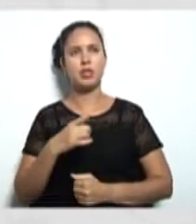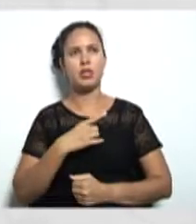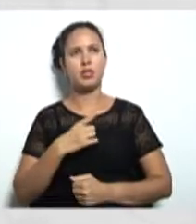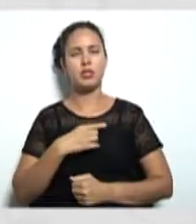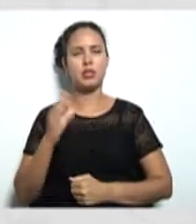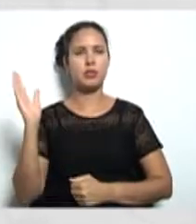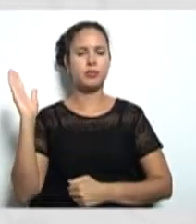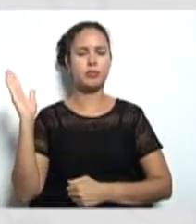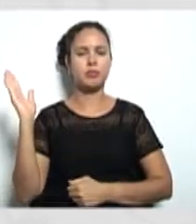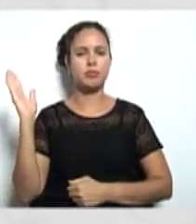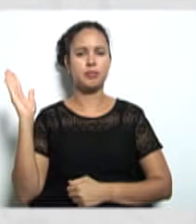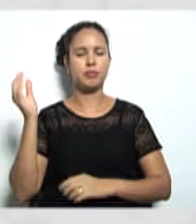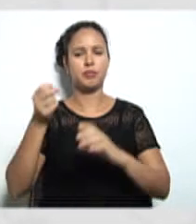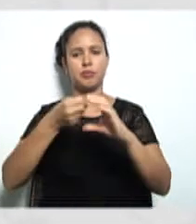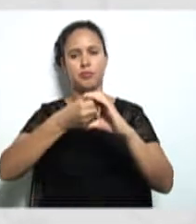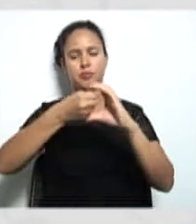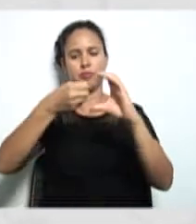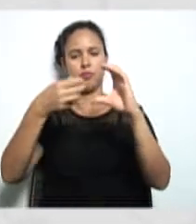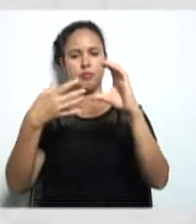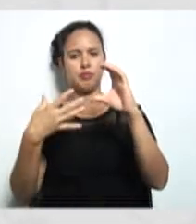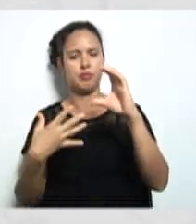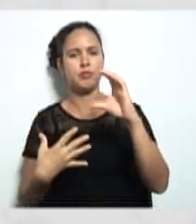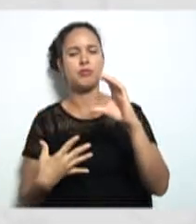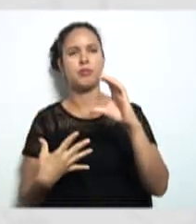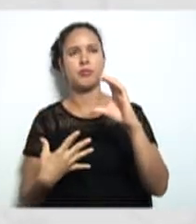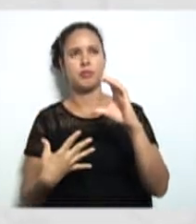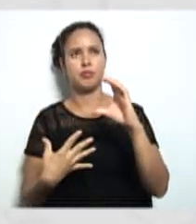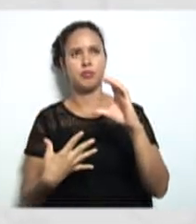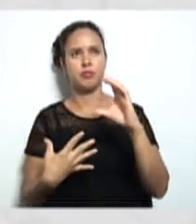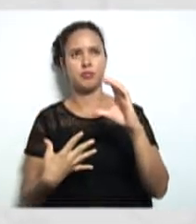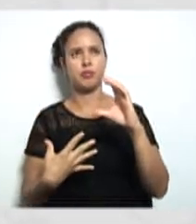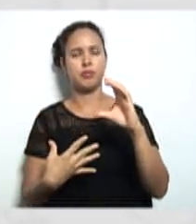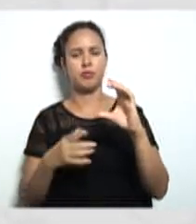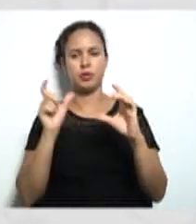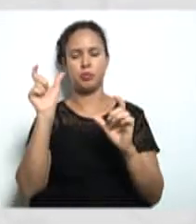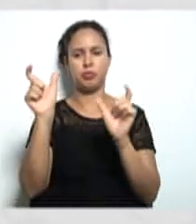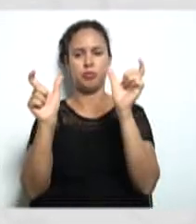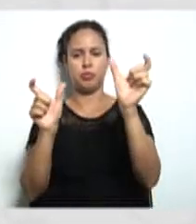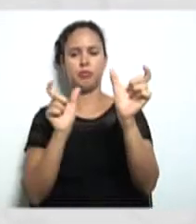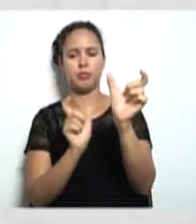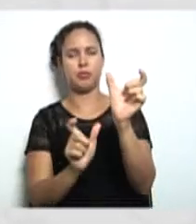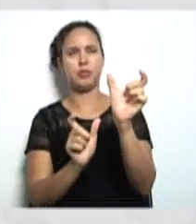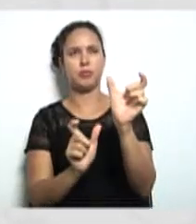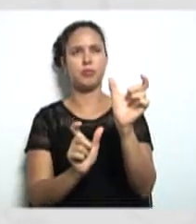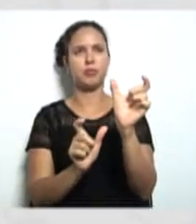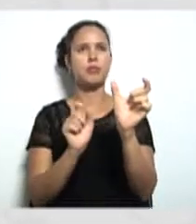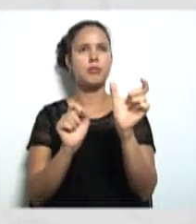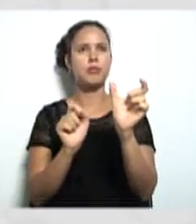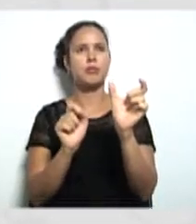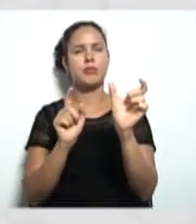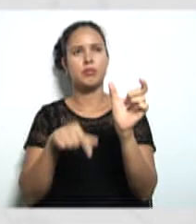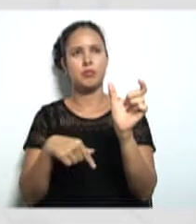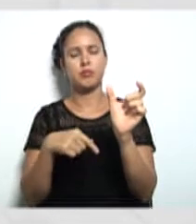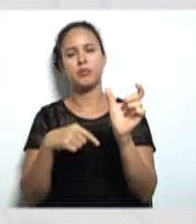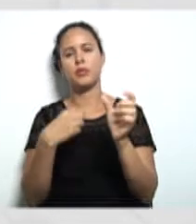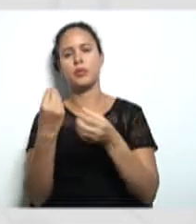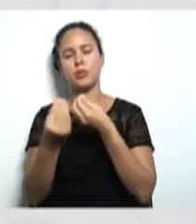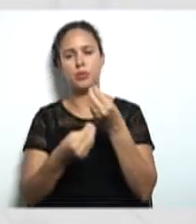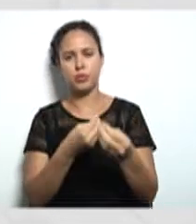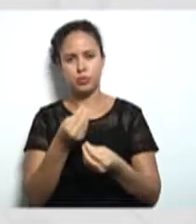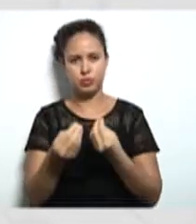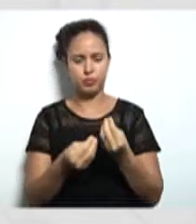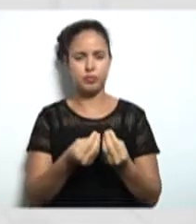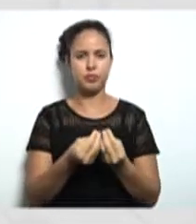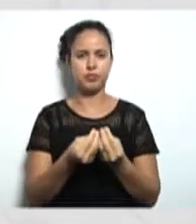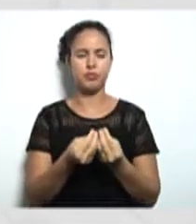uma caracterização, né, um infográfico, que é um elemento aí visual para vocês, de como é que